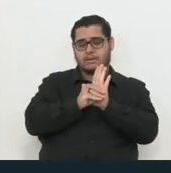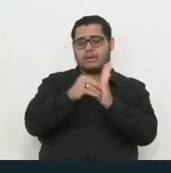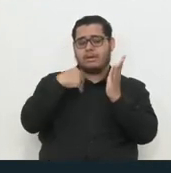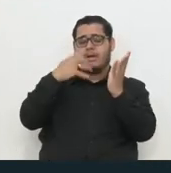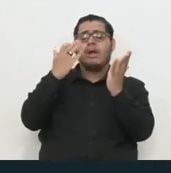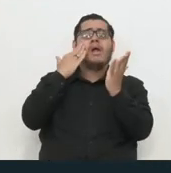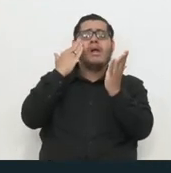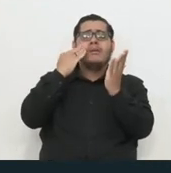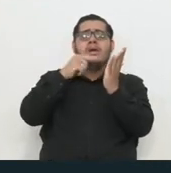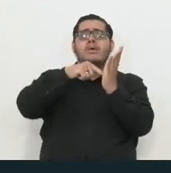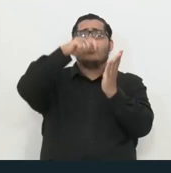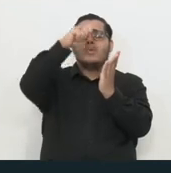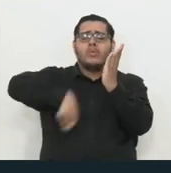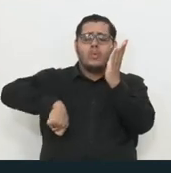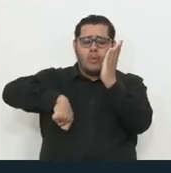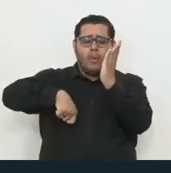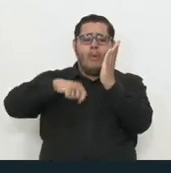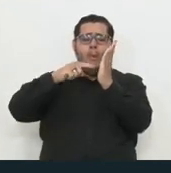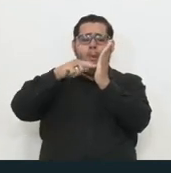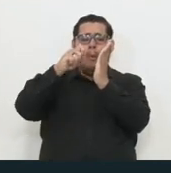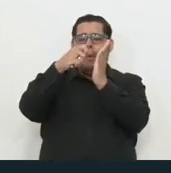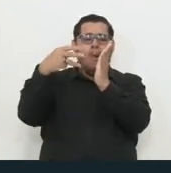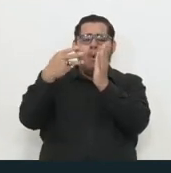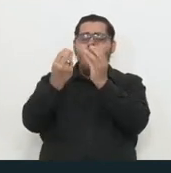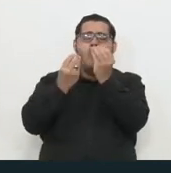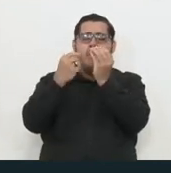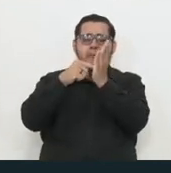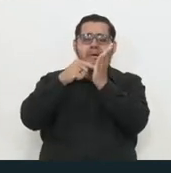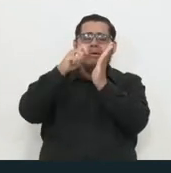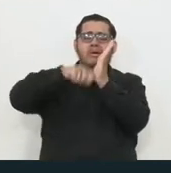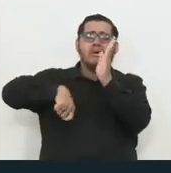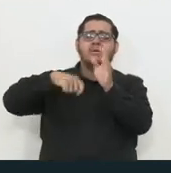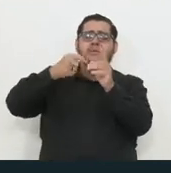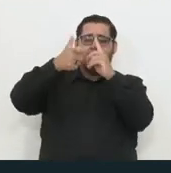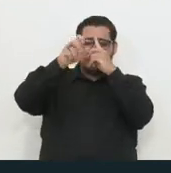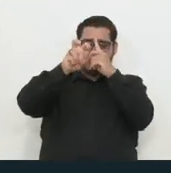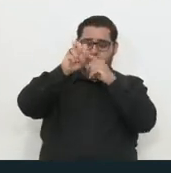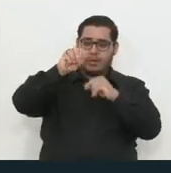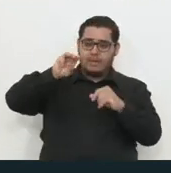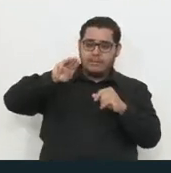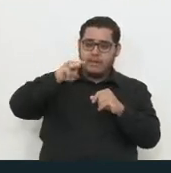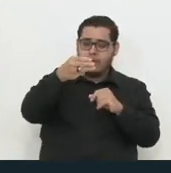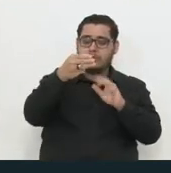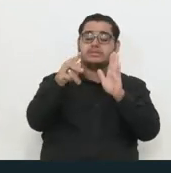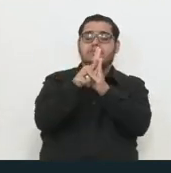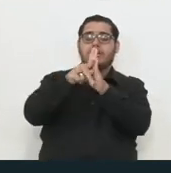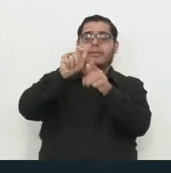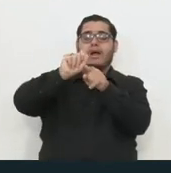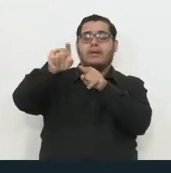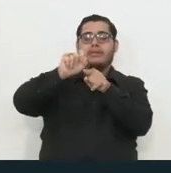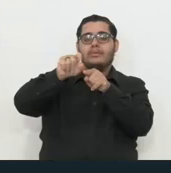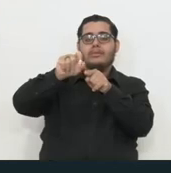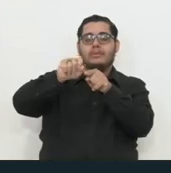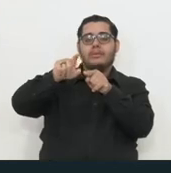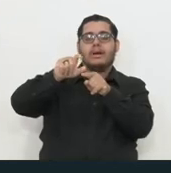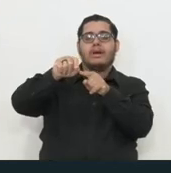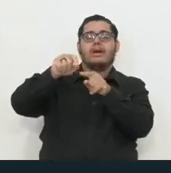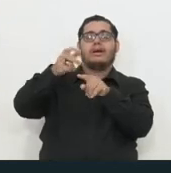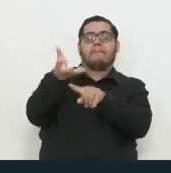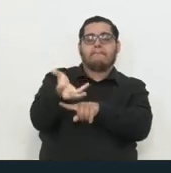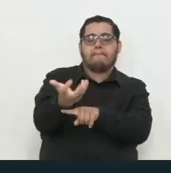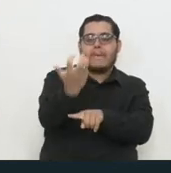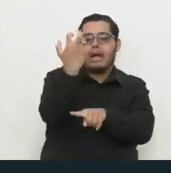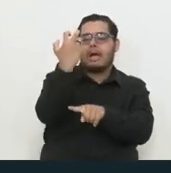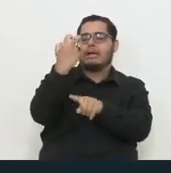com essa três um contrato na esfera de Quase 50 milhões para locação de máquinas e equipamentos e eu quero saber se